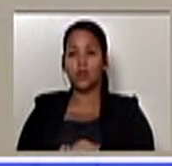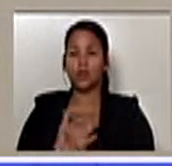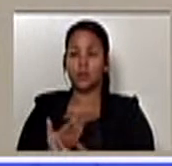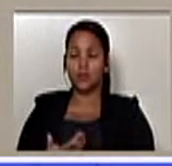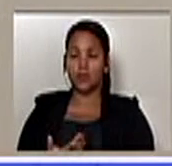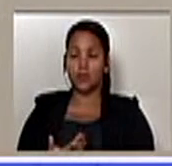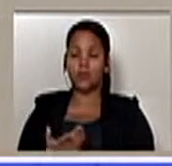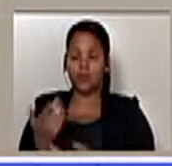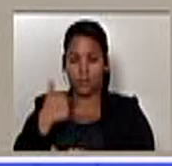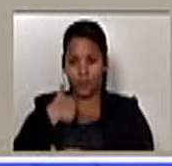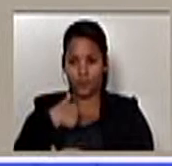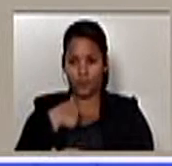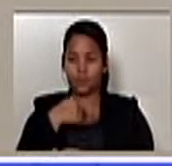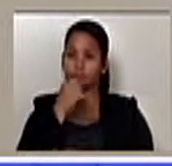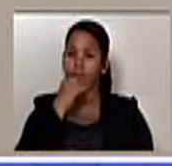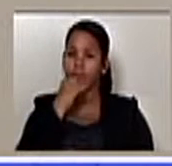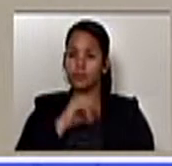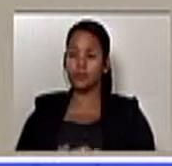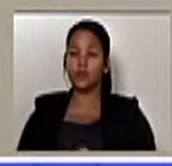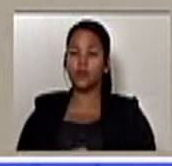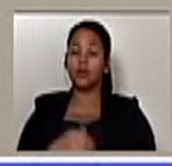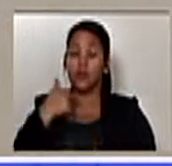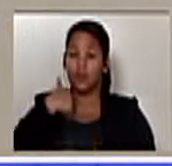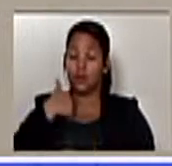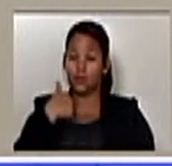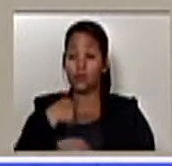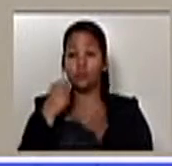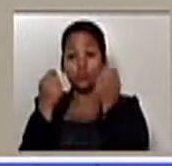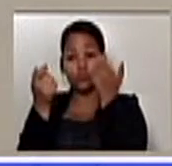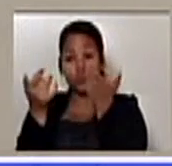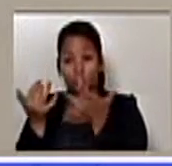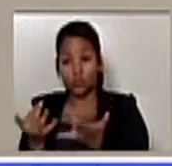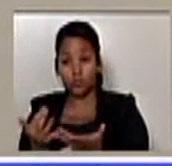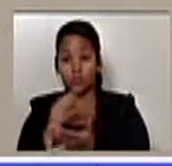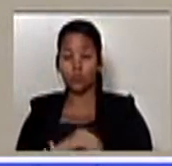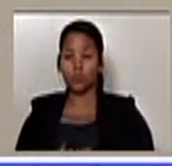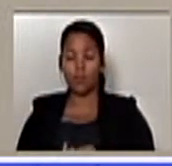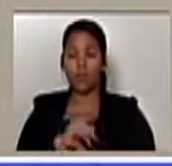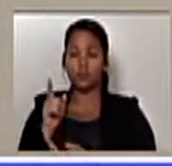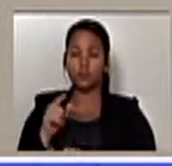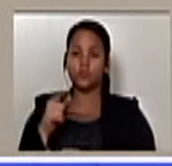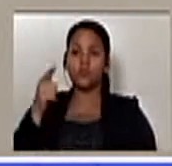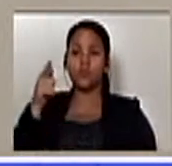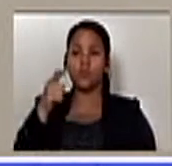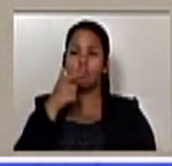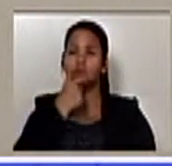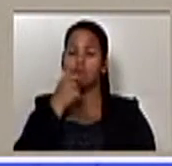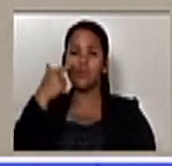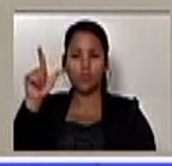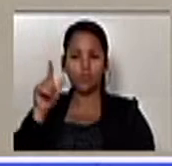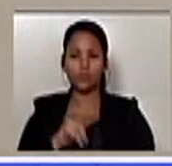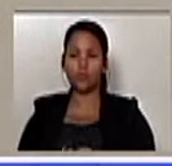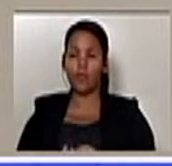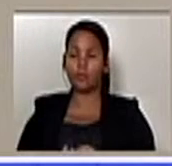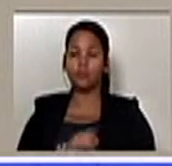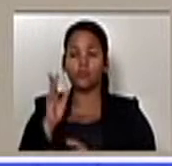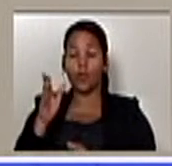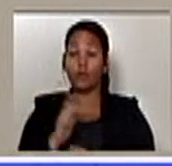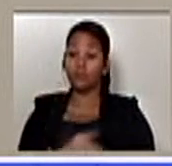Agricultura, no sentido de todo recurso que eu botar de emenda, ele comprar tratores para ser